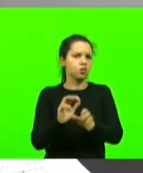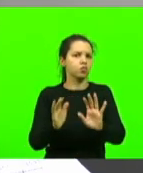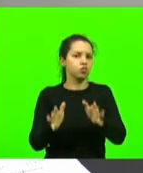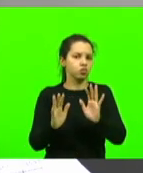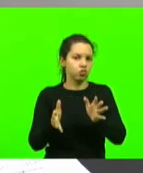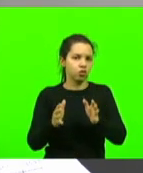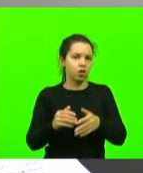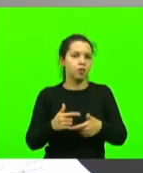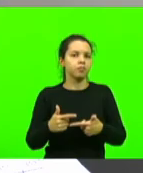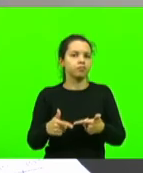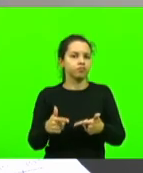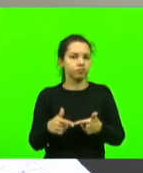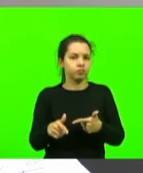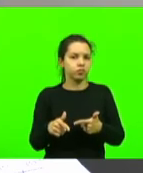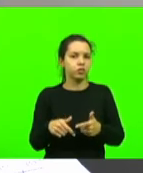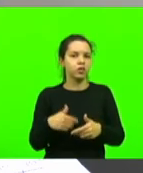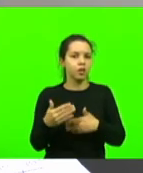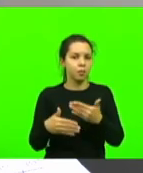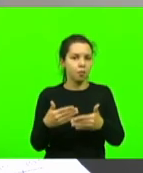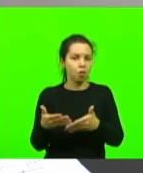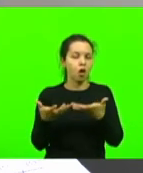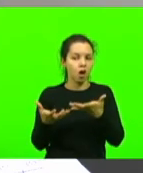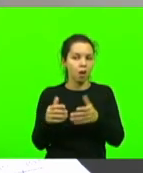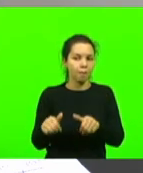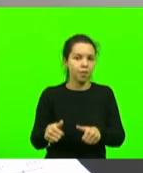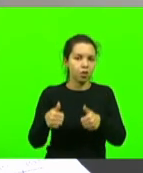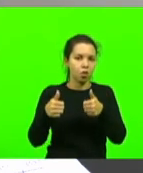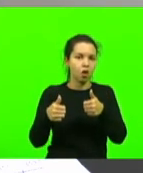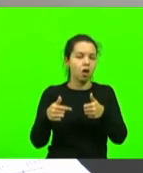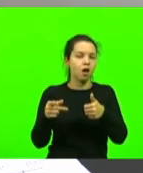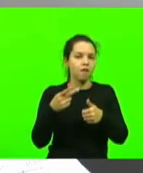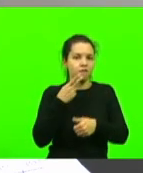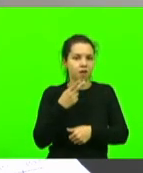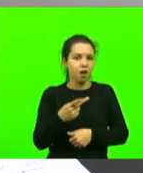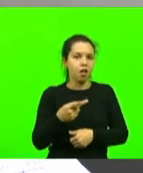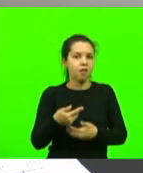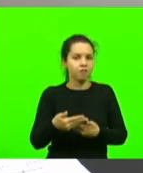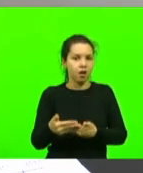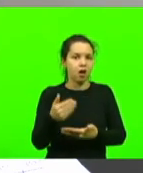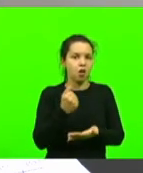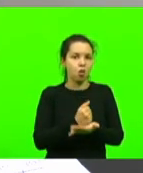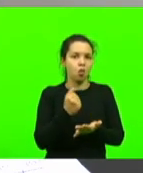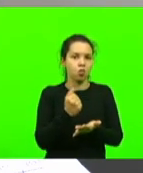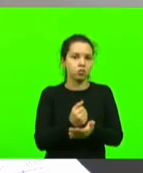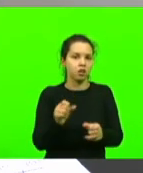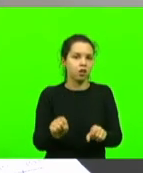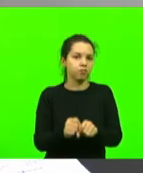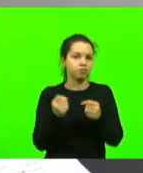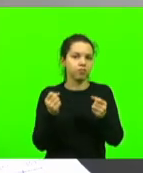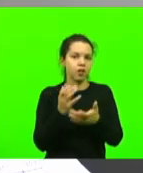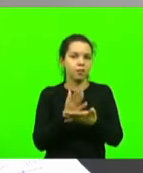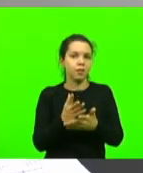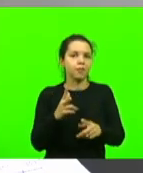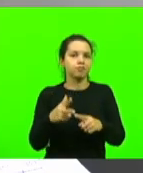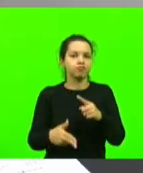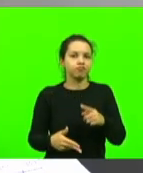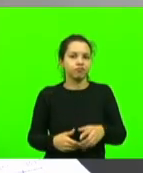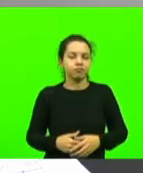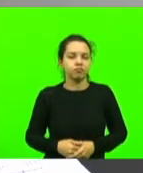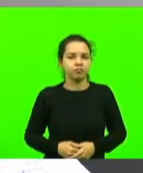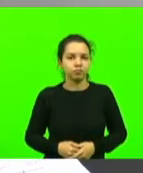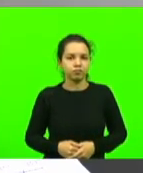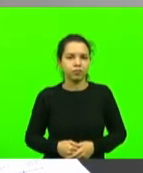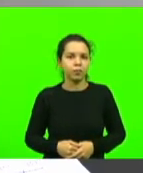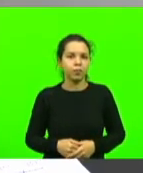quando se aperta o cerco para melhorar a raça romper o contrato de uma hora para outra os